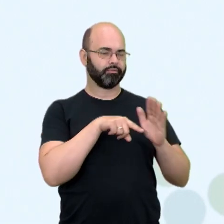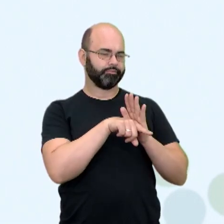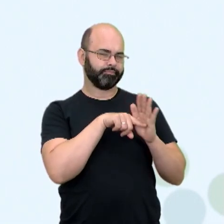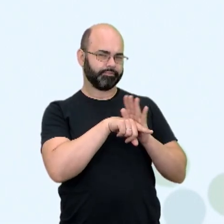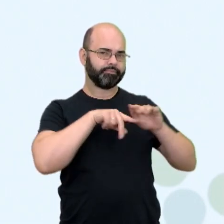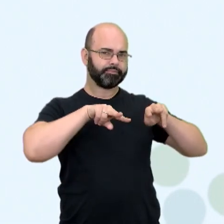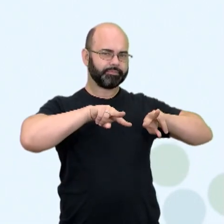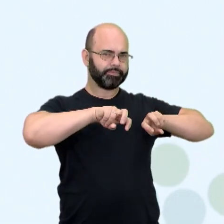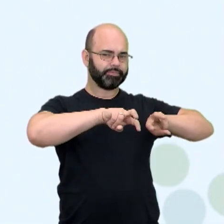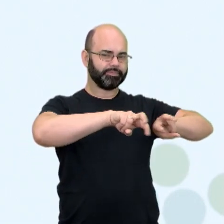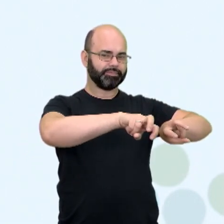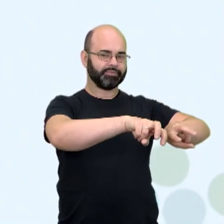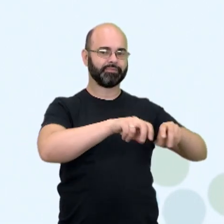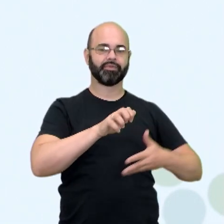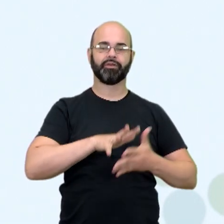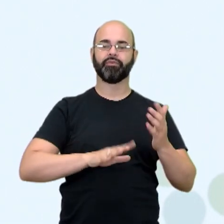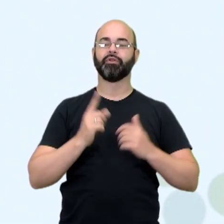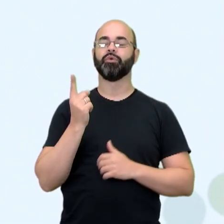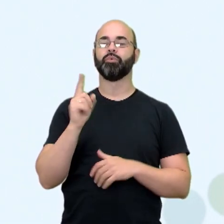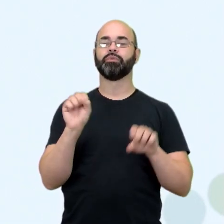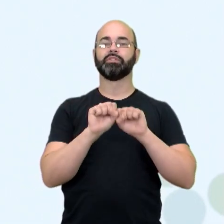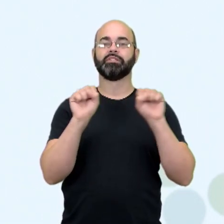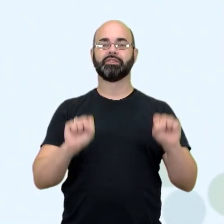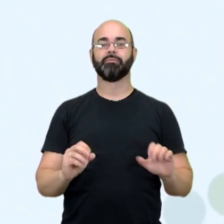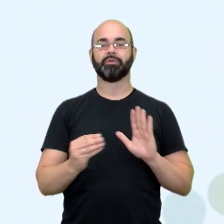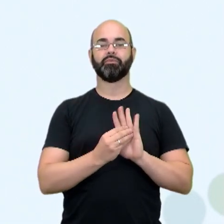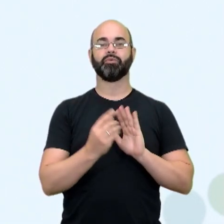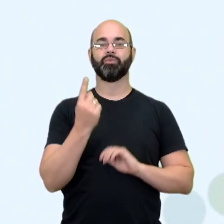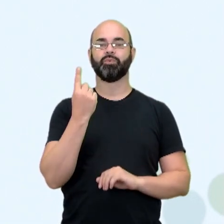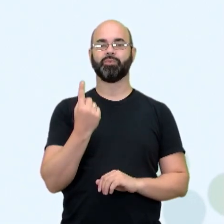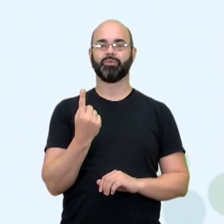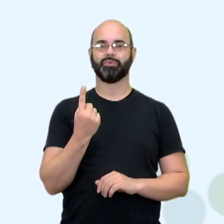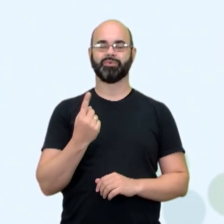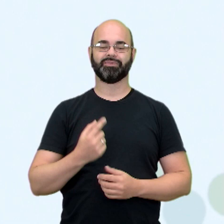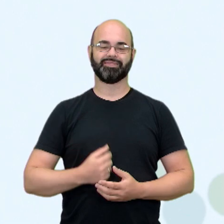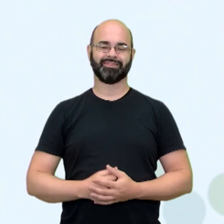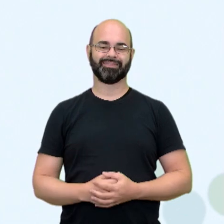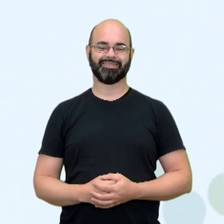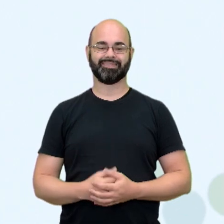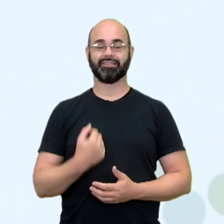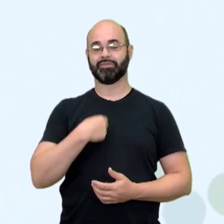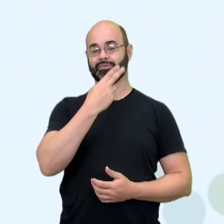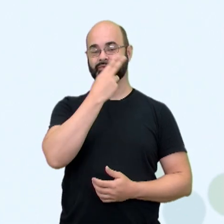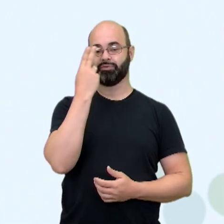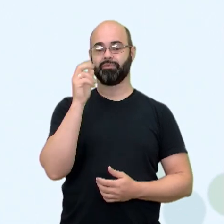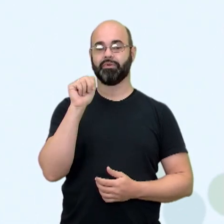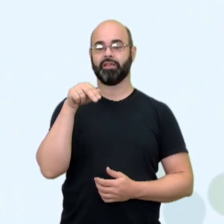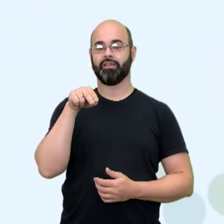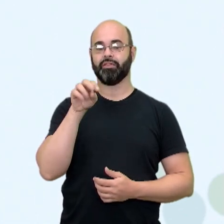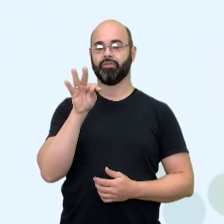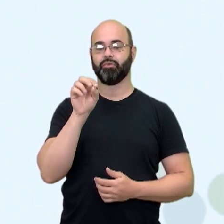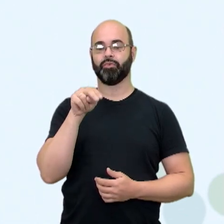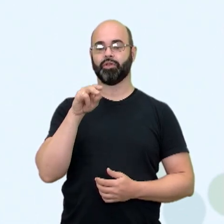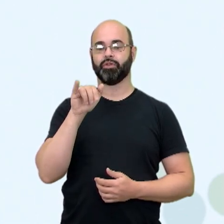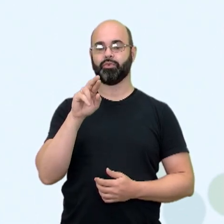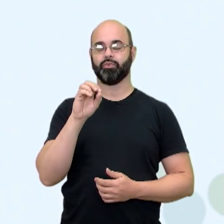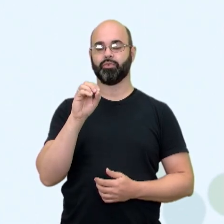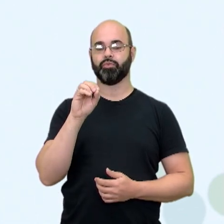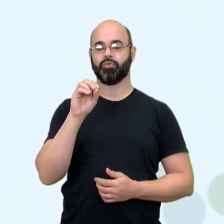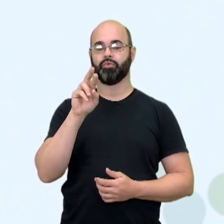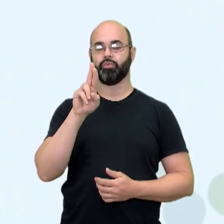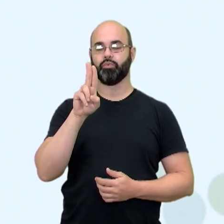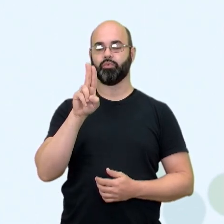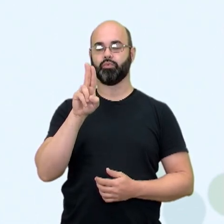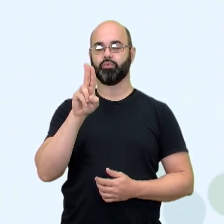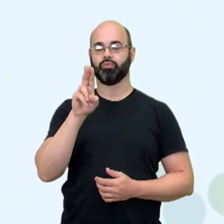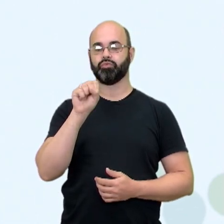humanas, atividade 1, sistematização 1. Meu nome é Antônio Russo Júnior. Aprofundamento aí é